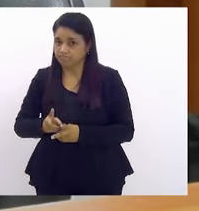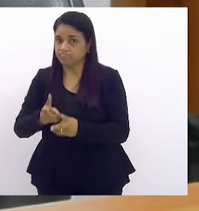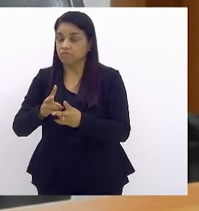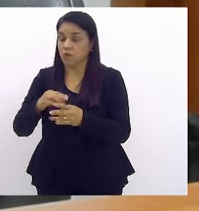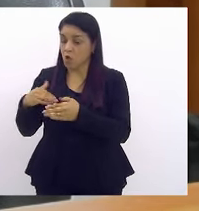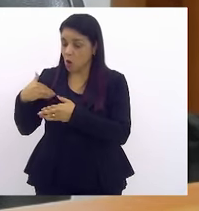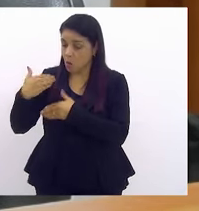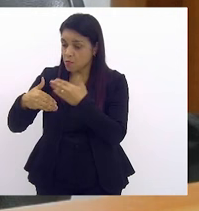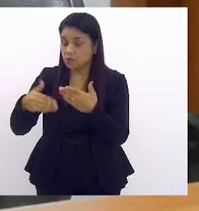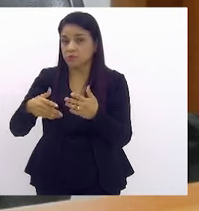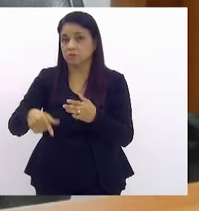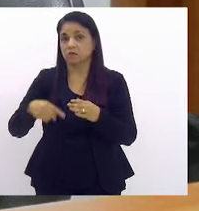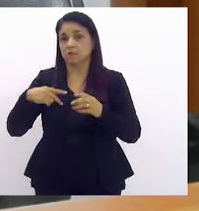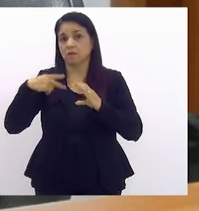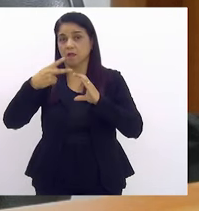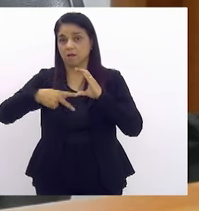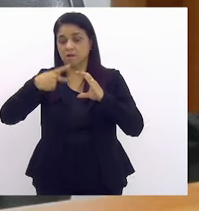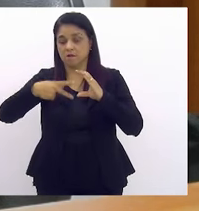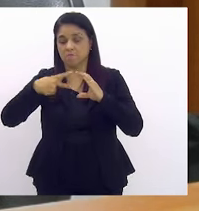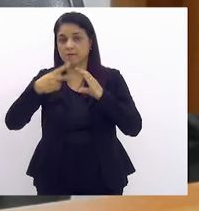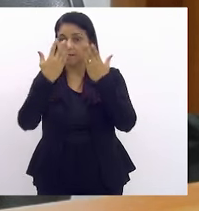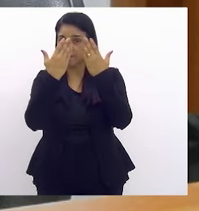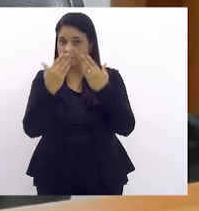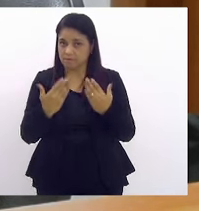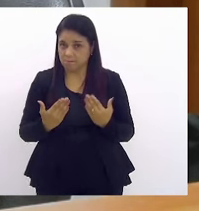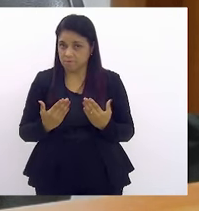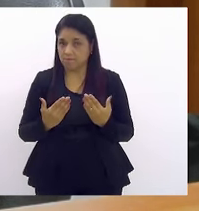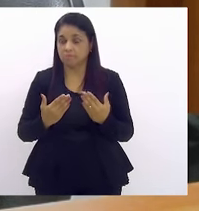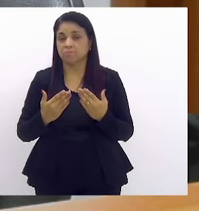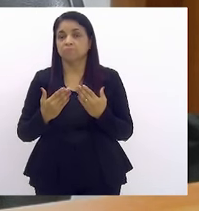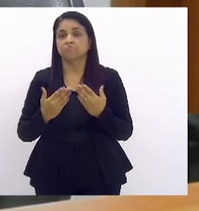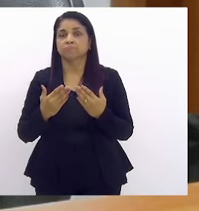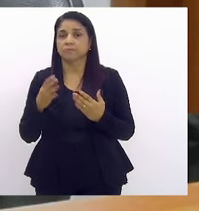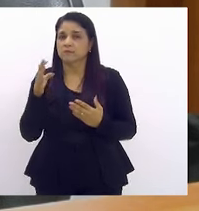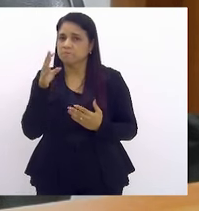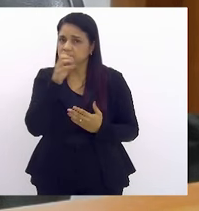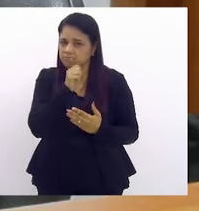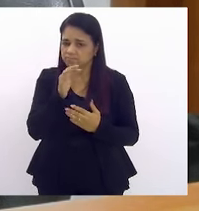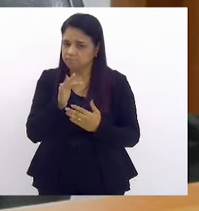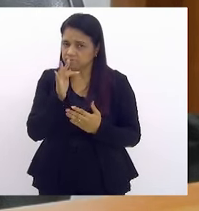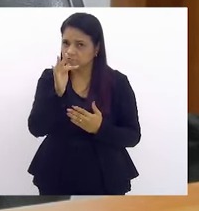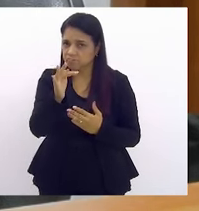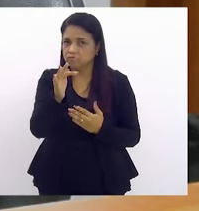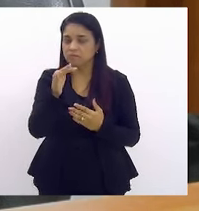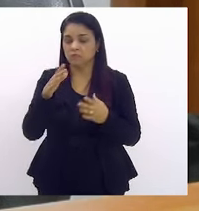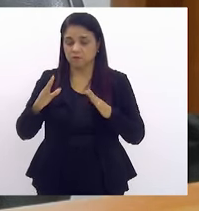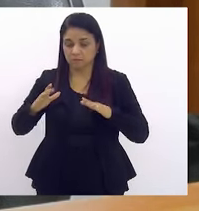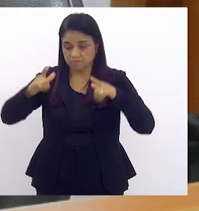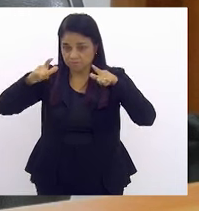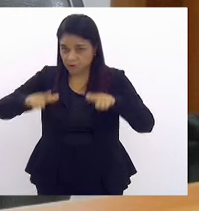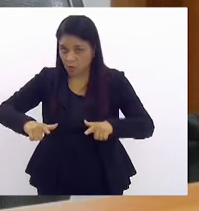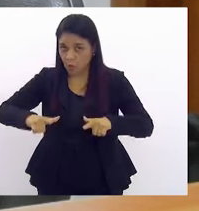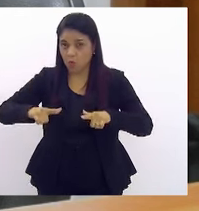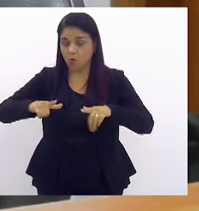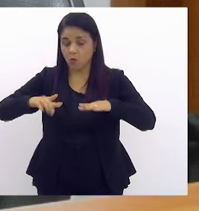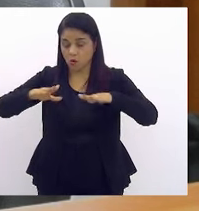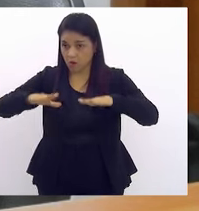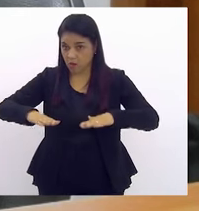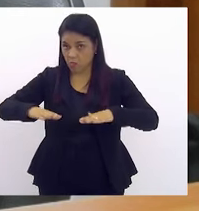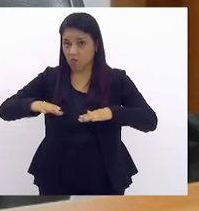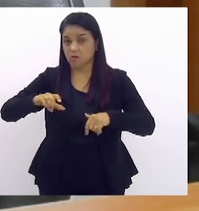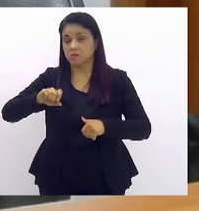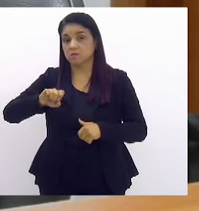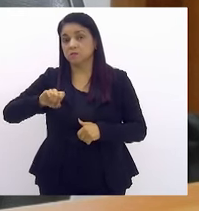tramita aqui na Câmara, em análise, né, para que, em breve, a gente consiga ter essa unidade de conservação estabelecida.